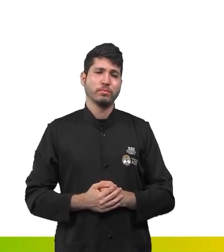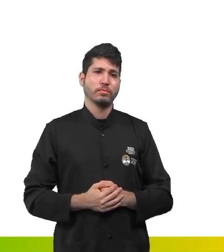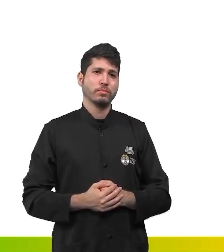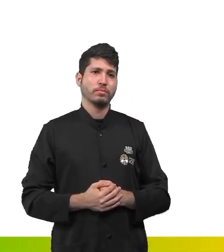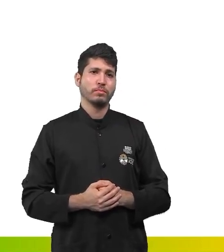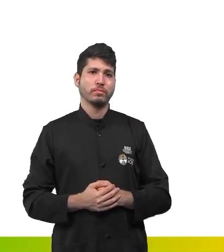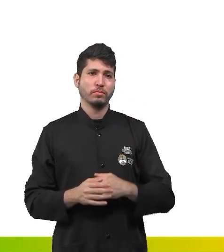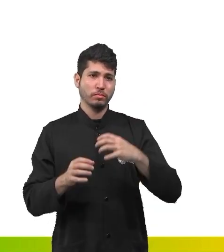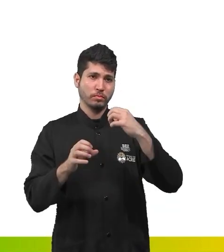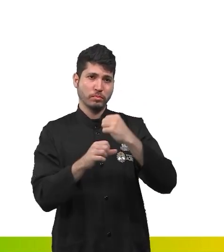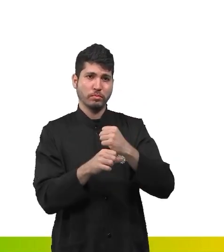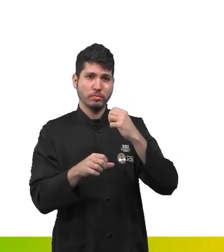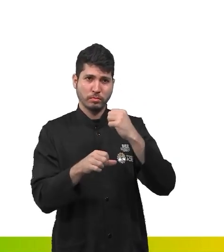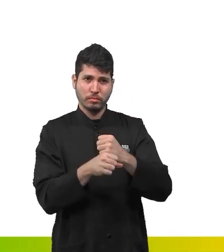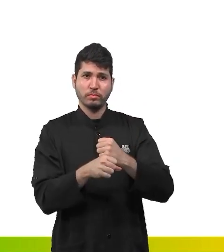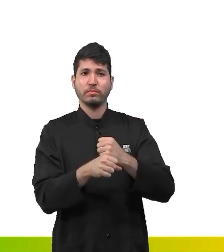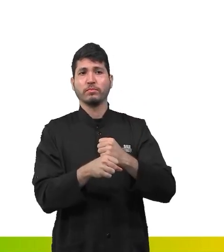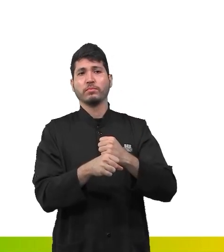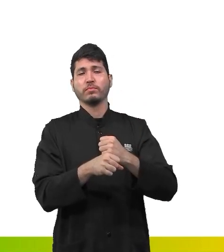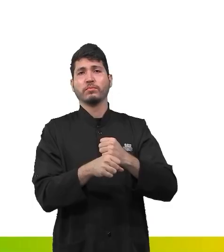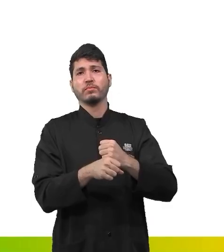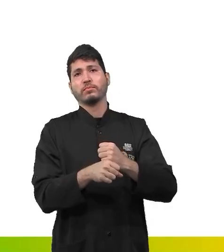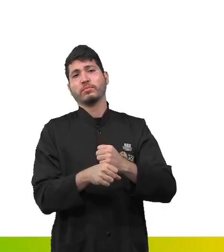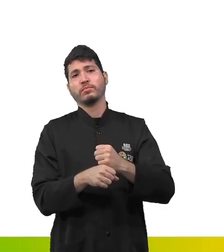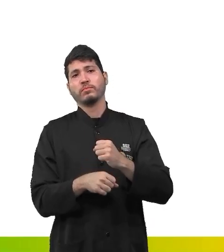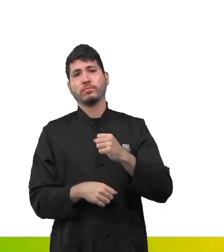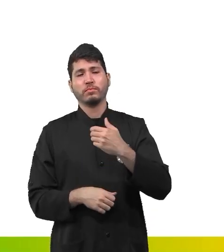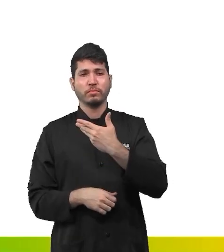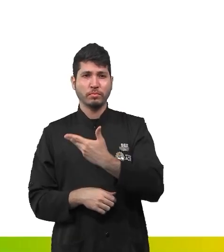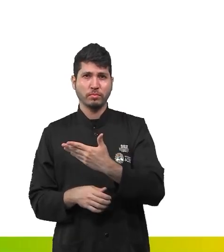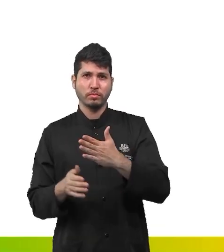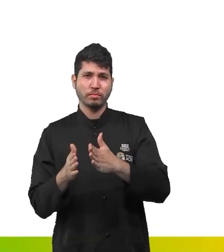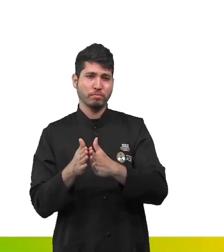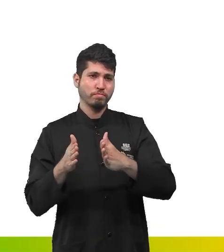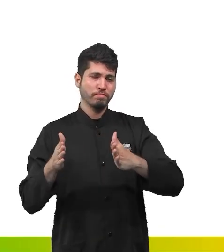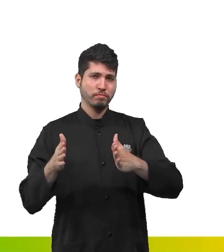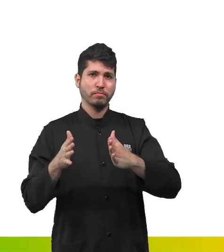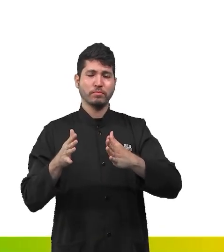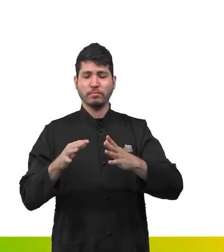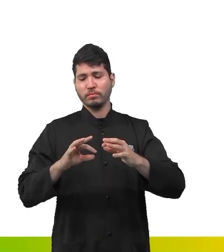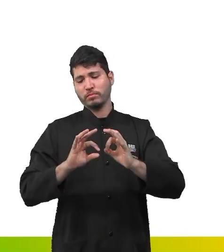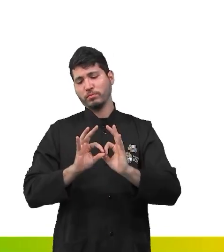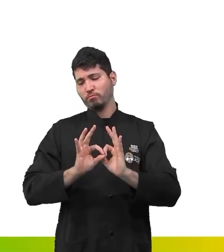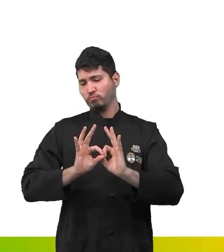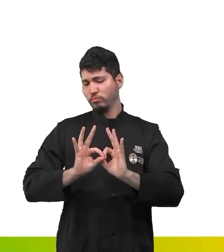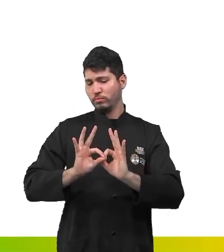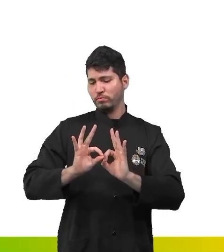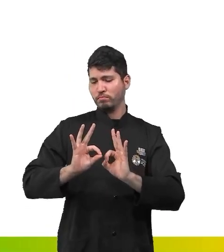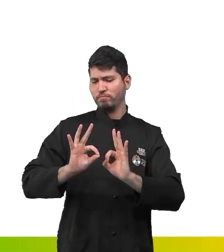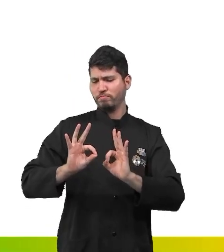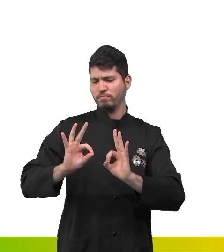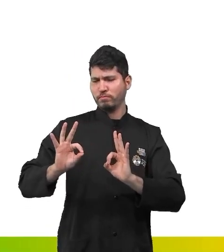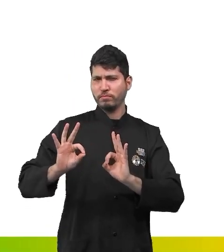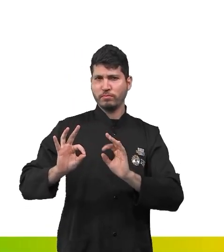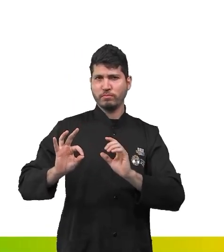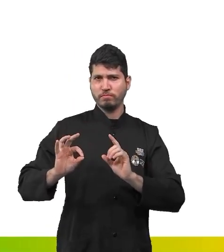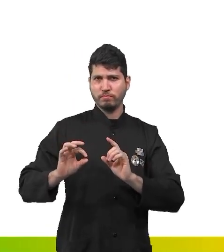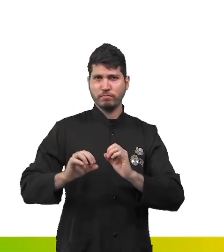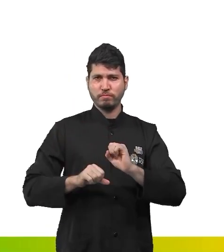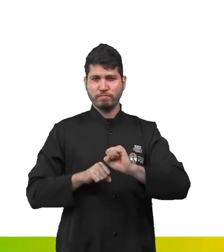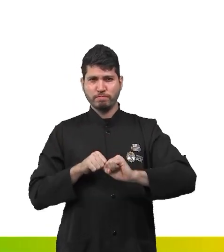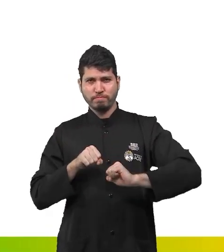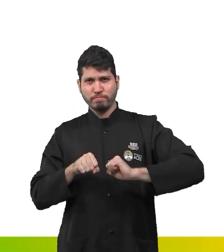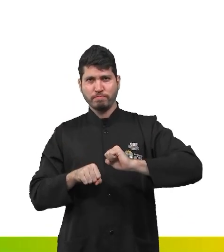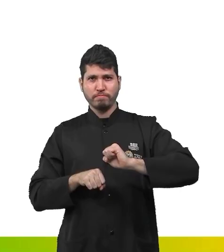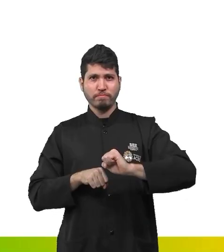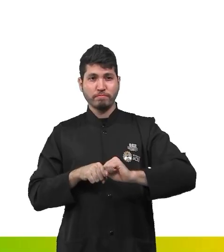cálculo de grandeza inversamente proporcional. O exemplo de João indo de casa à escola. Maior velocidade, menor o